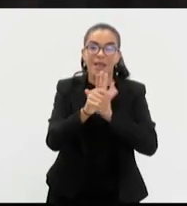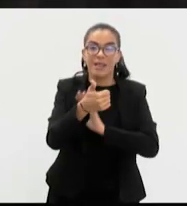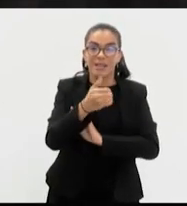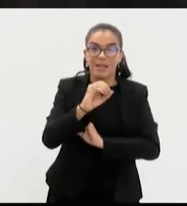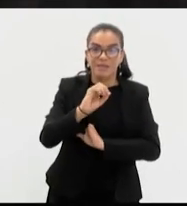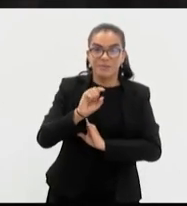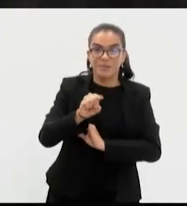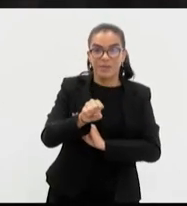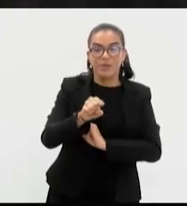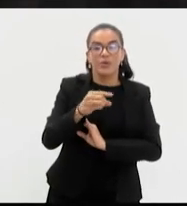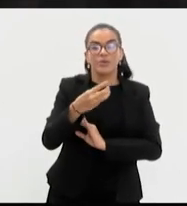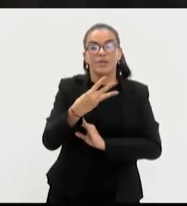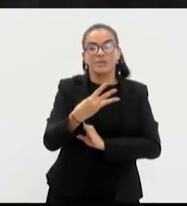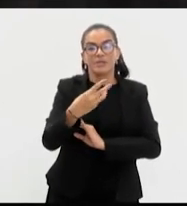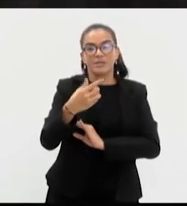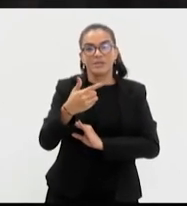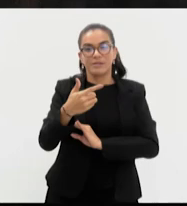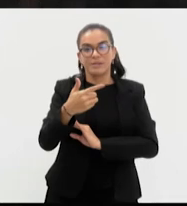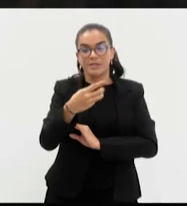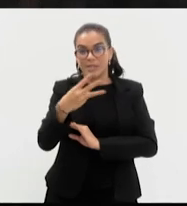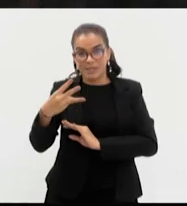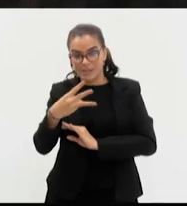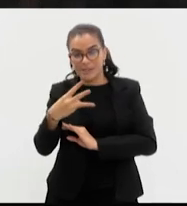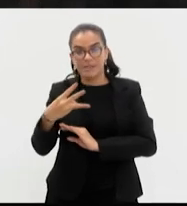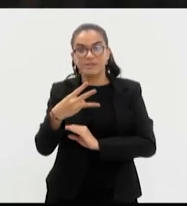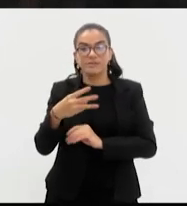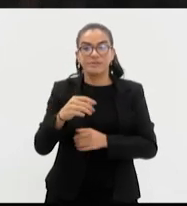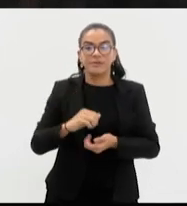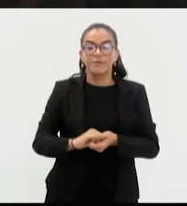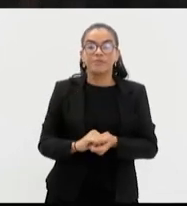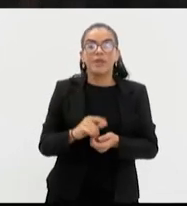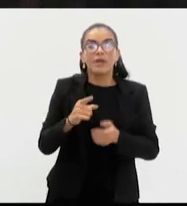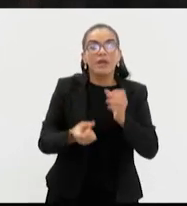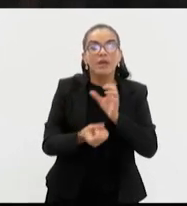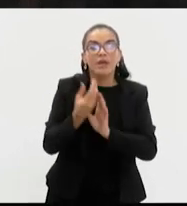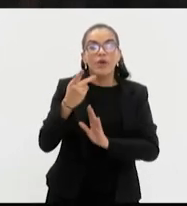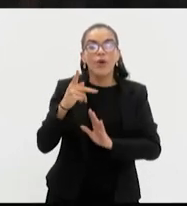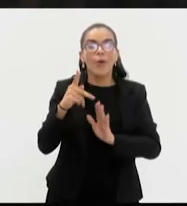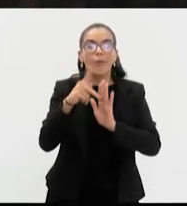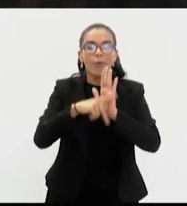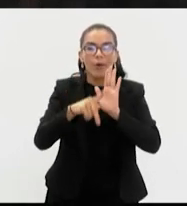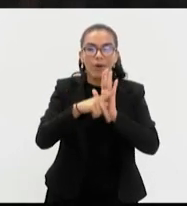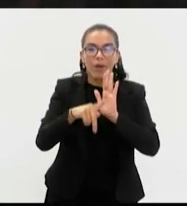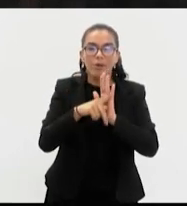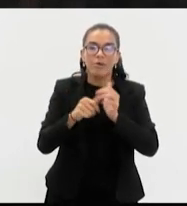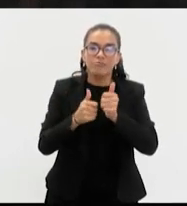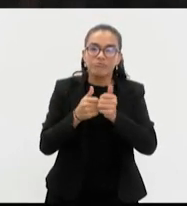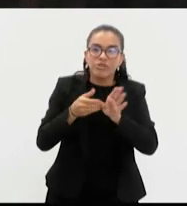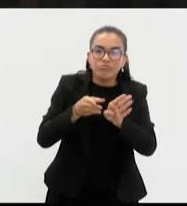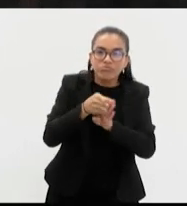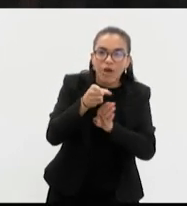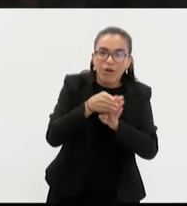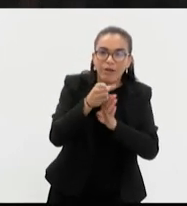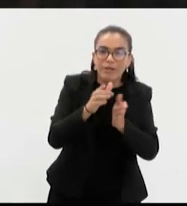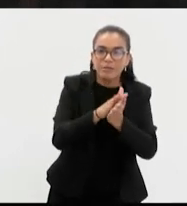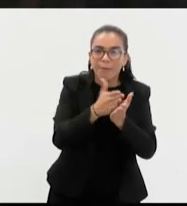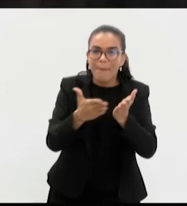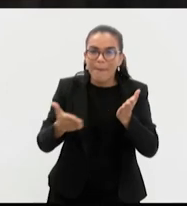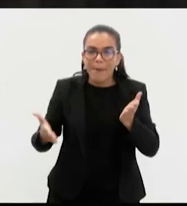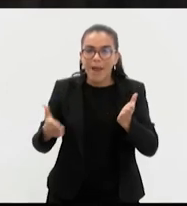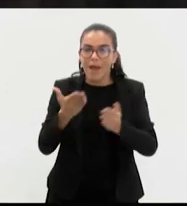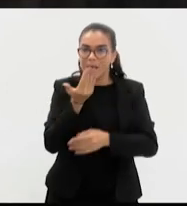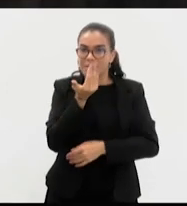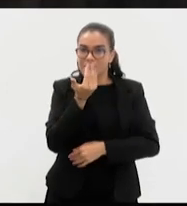10233 de 23 que criou o programa de guia alimentar para população brasileiras nas